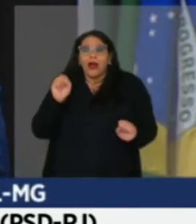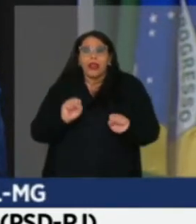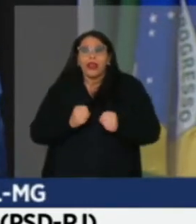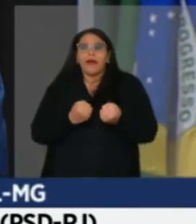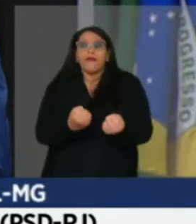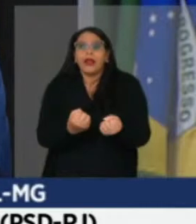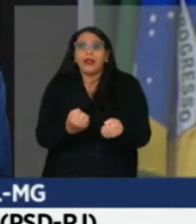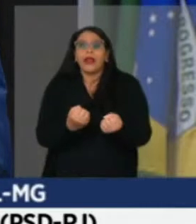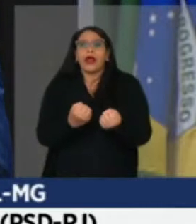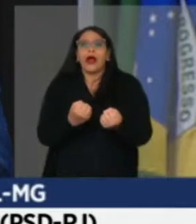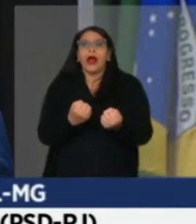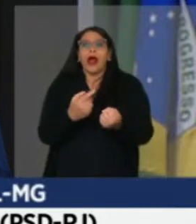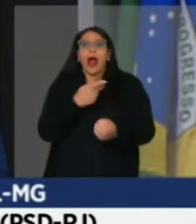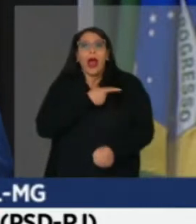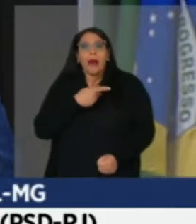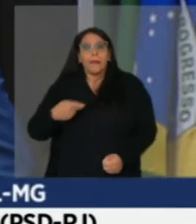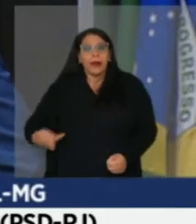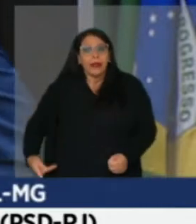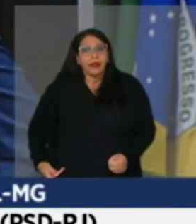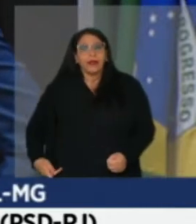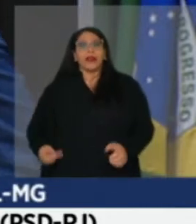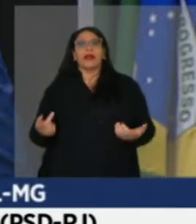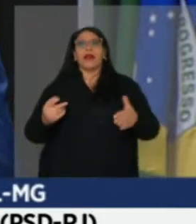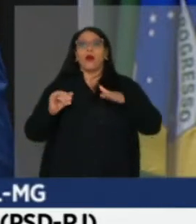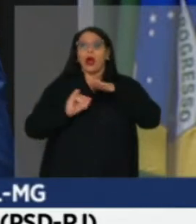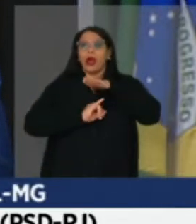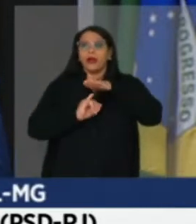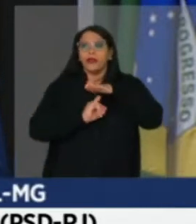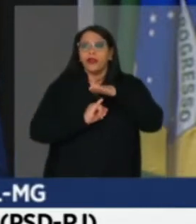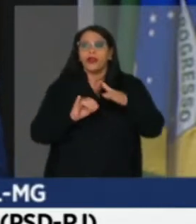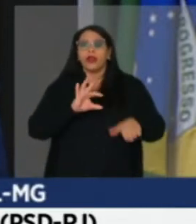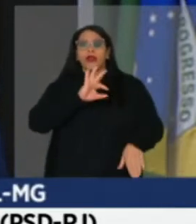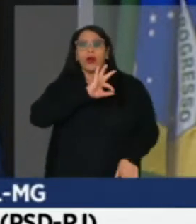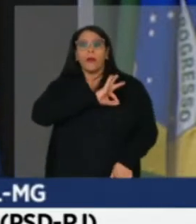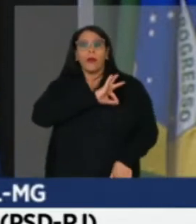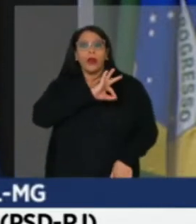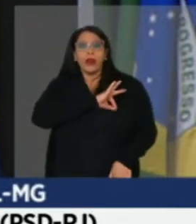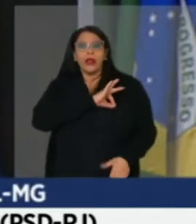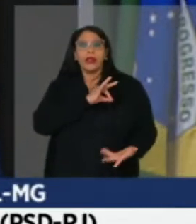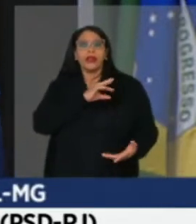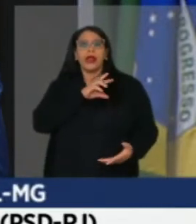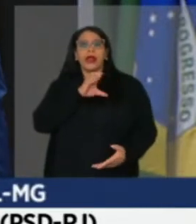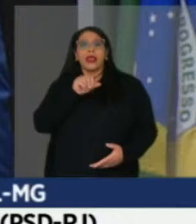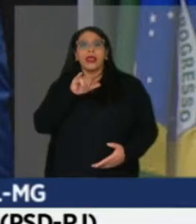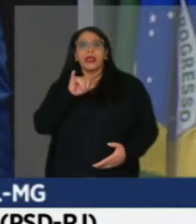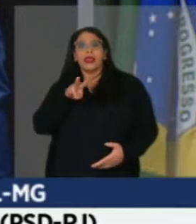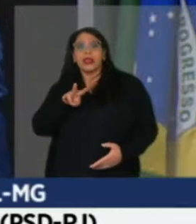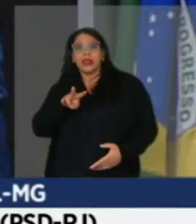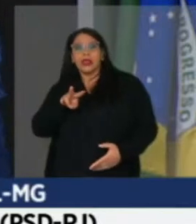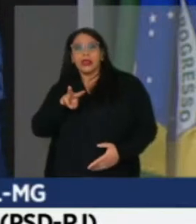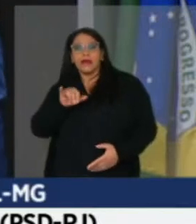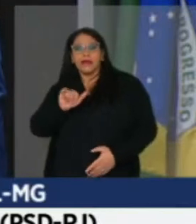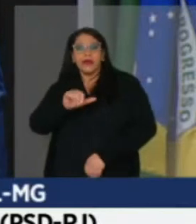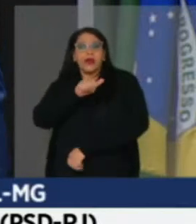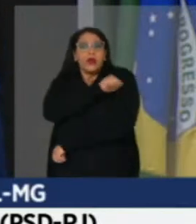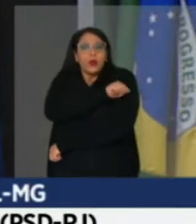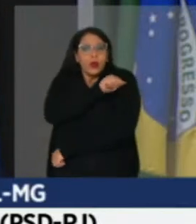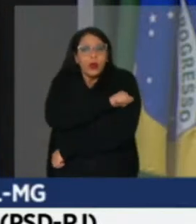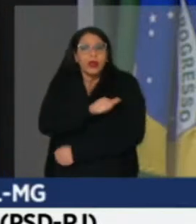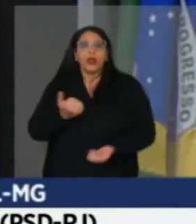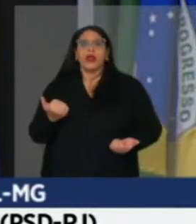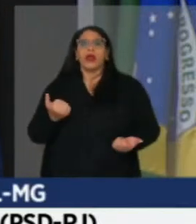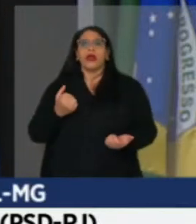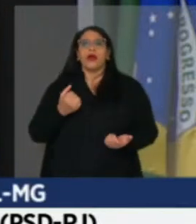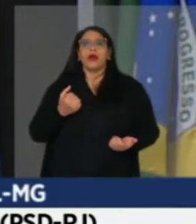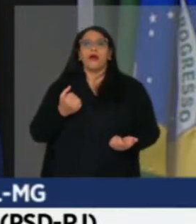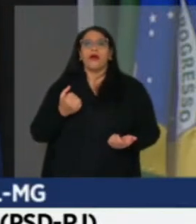a presidência dessa casa, a instituição Polícia Civil do Rio de Janeiro, a Justiça do Rio de Janeiro, o Ministério do Rio de